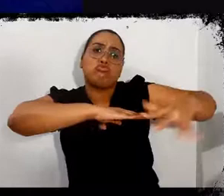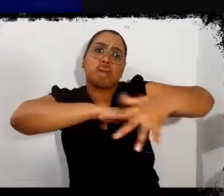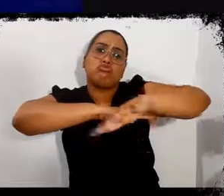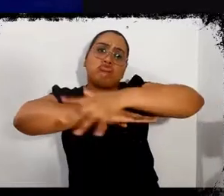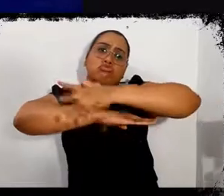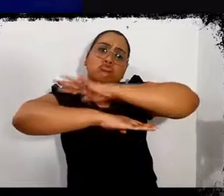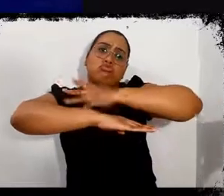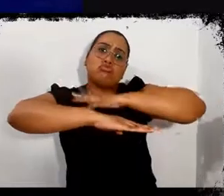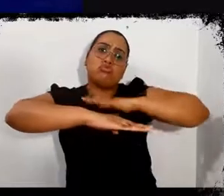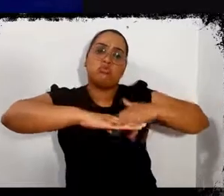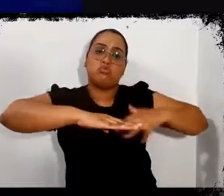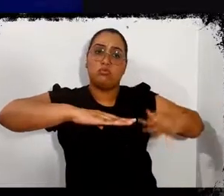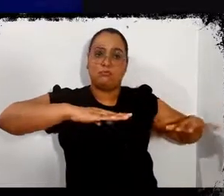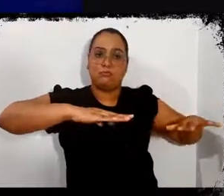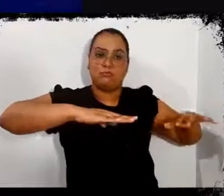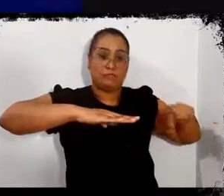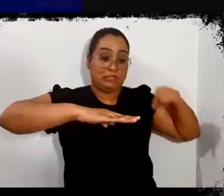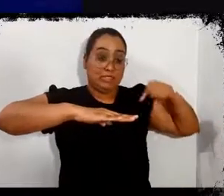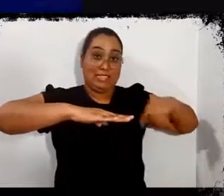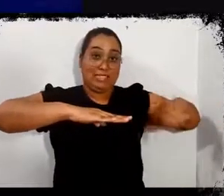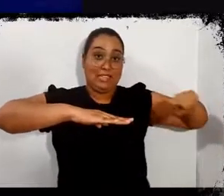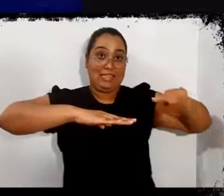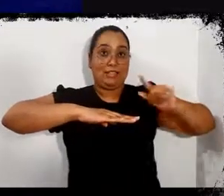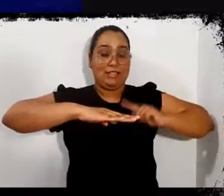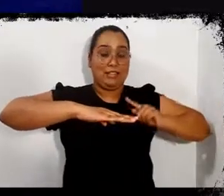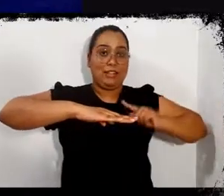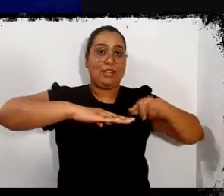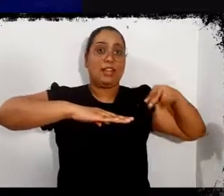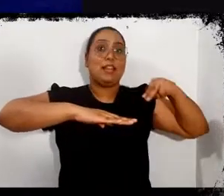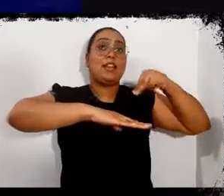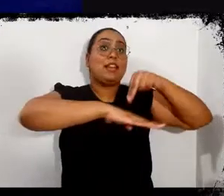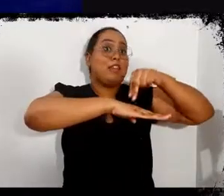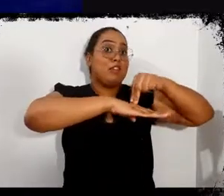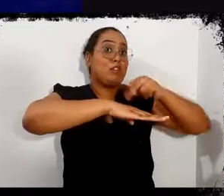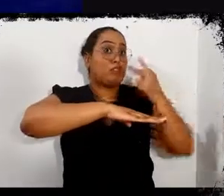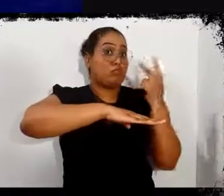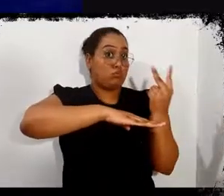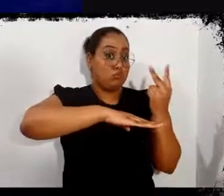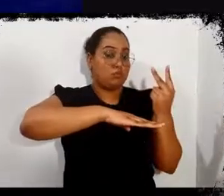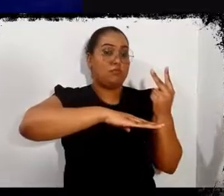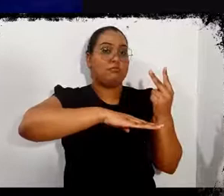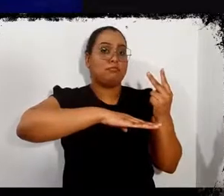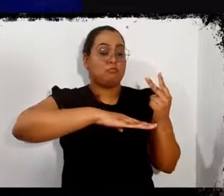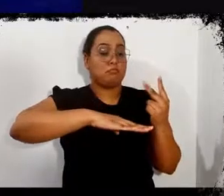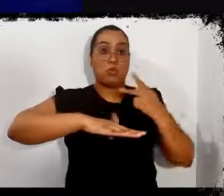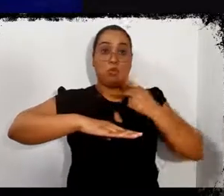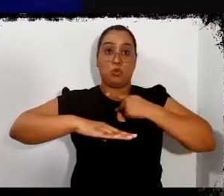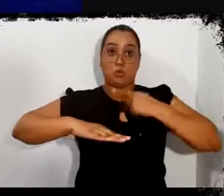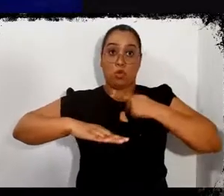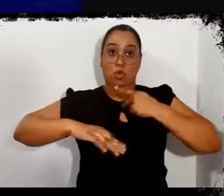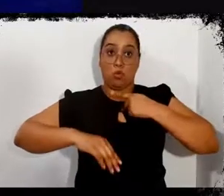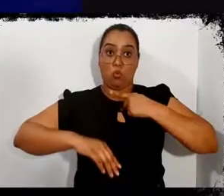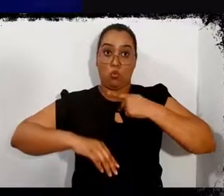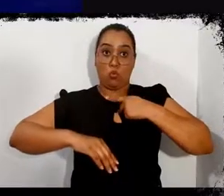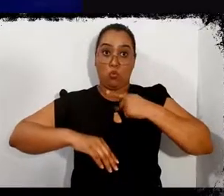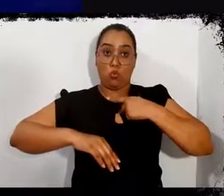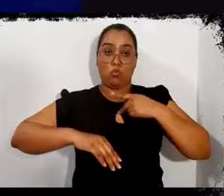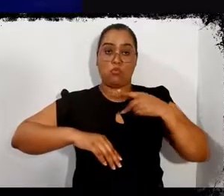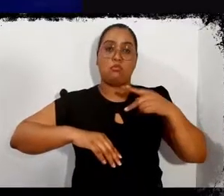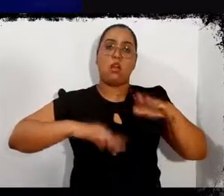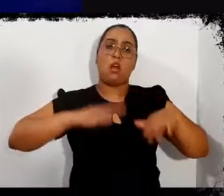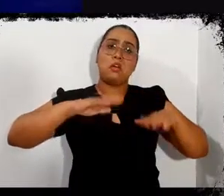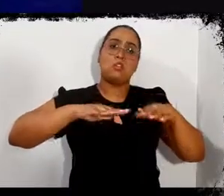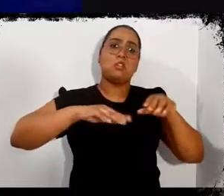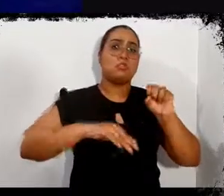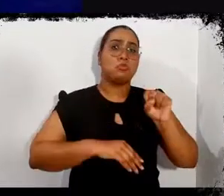mais profundo, que corresponde aos fundamentos da psique, a